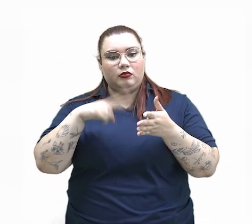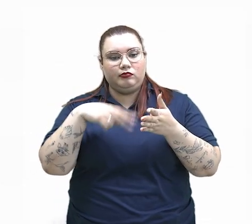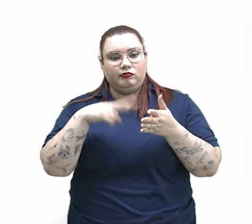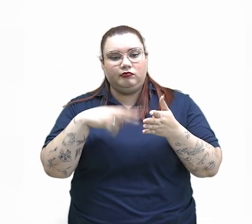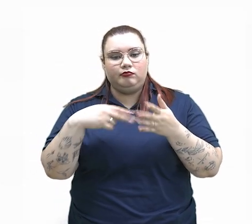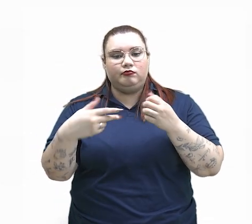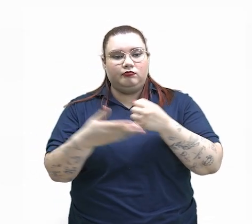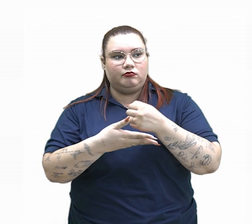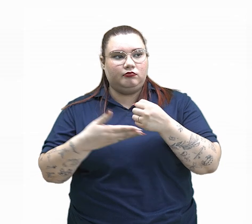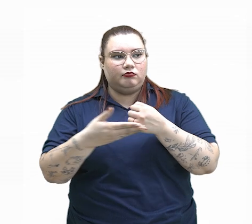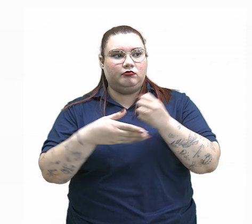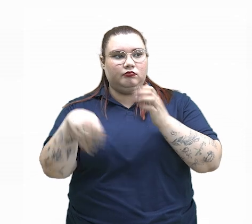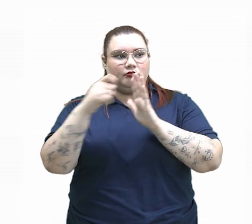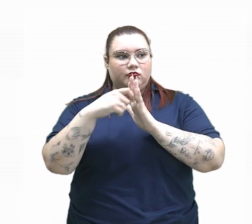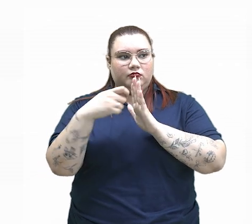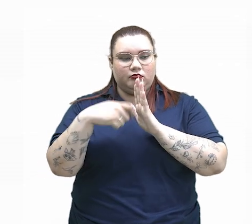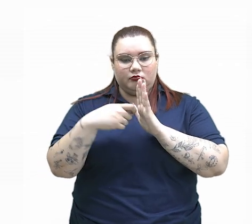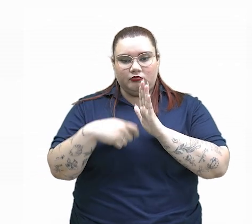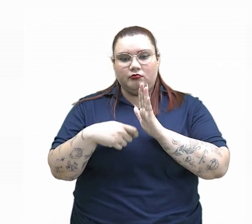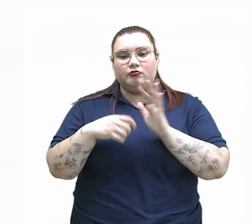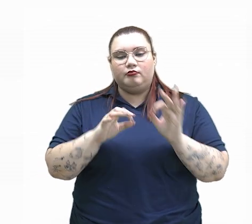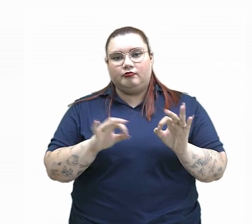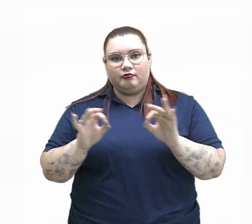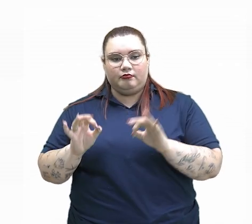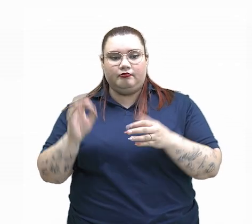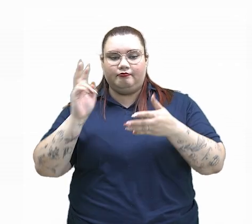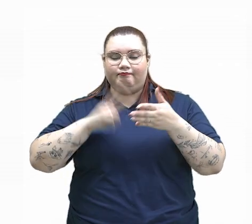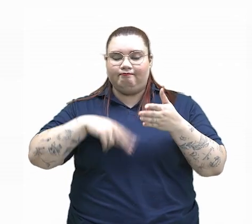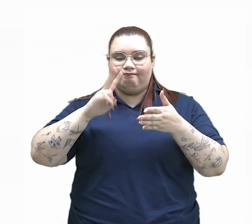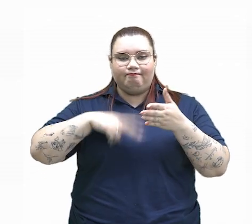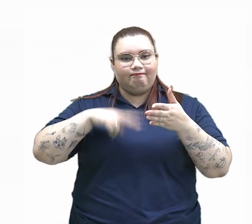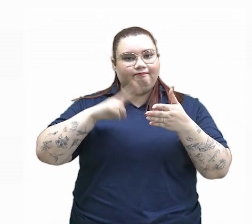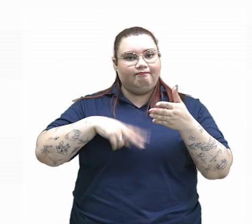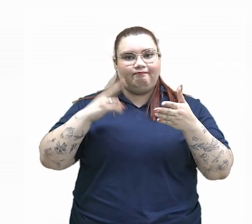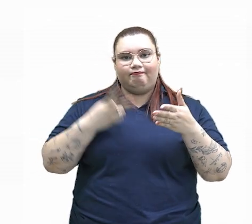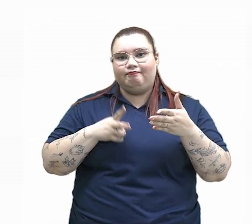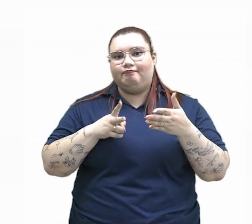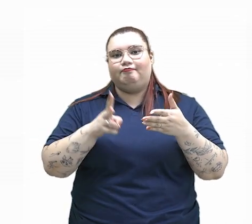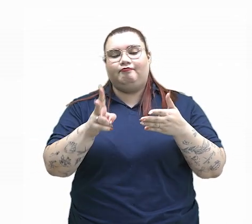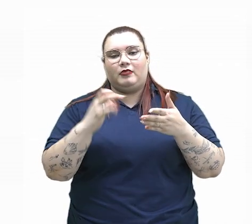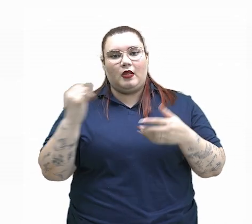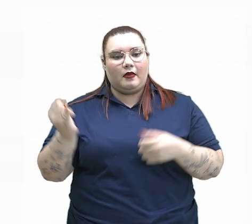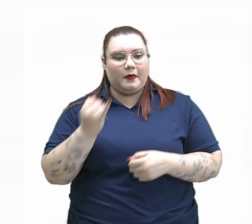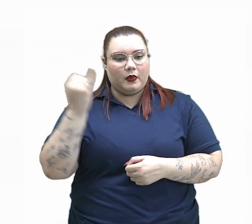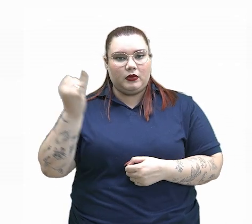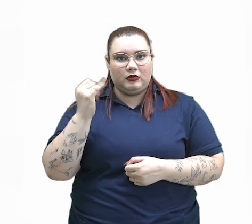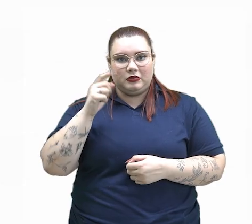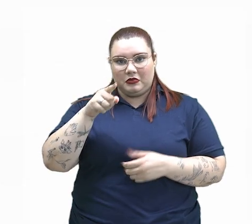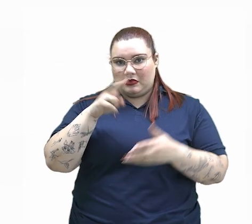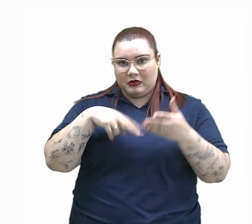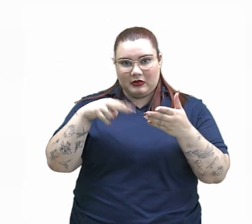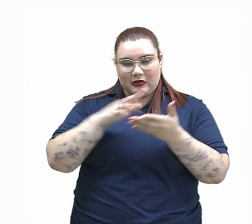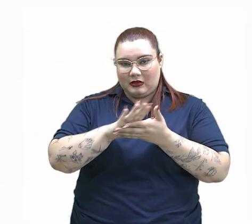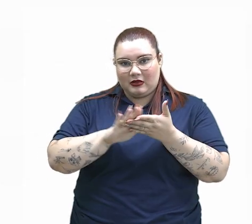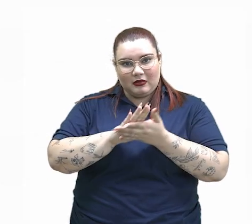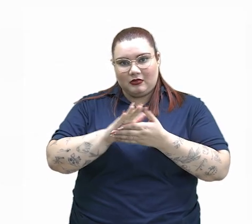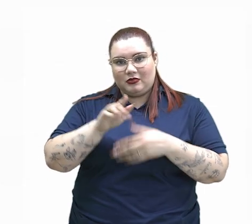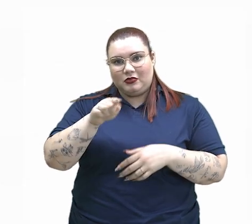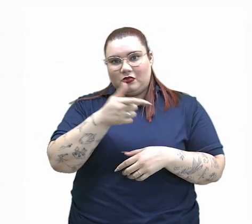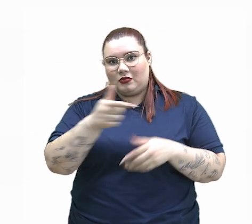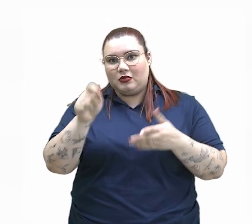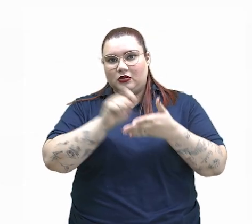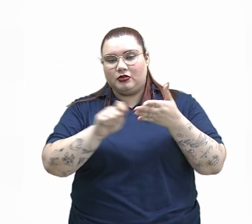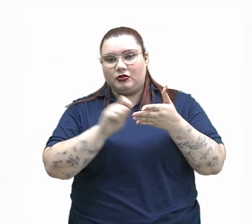a leitura é a base da escrita. Gente, isso aí é imprescindível. Se você não ler, você não vai ter uma